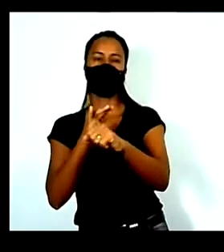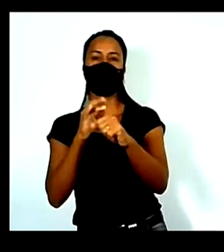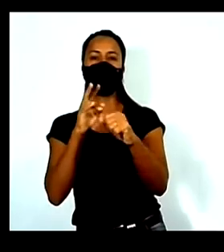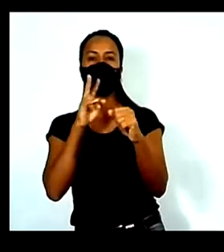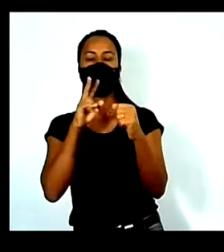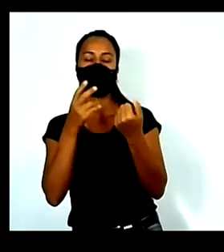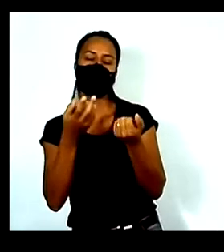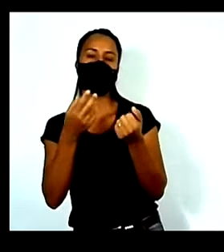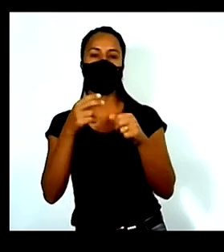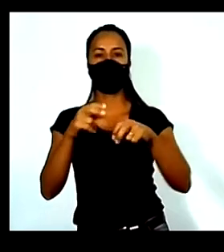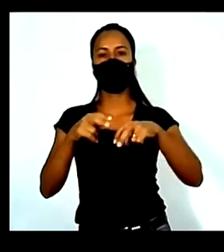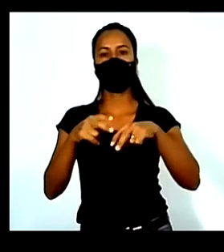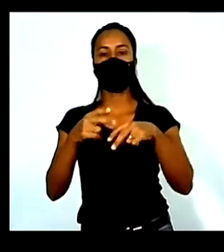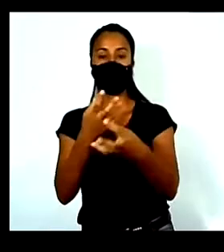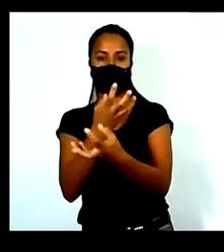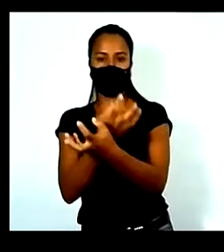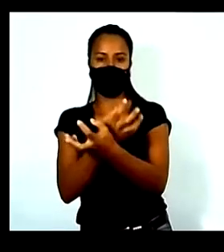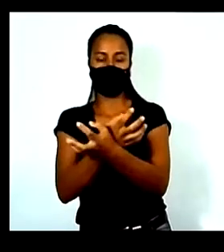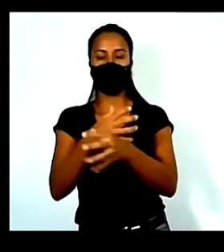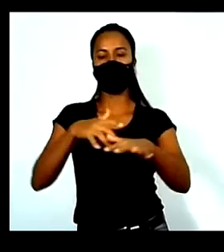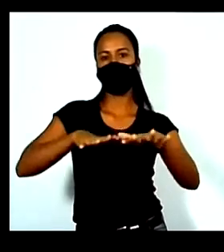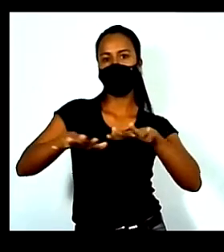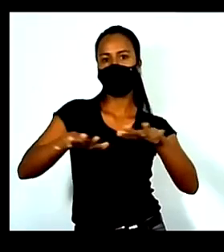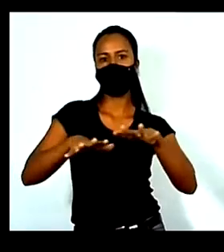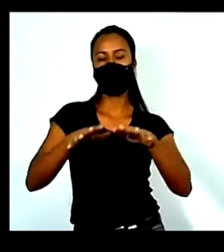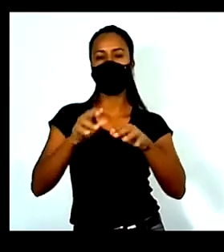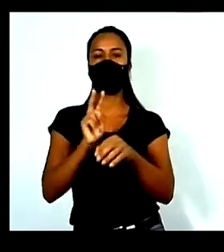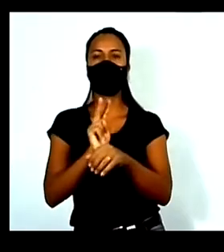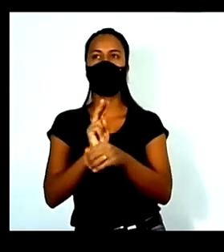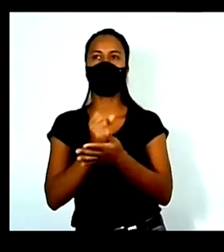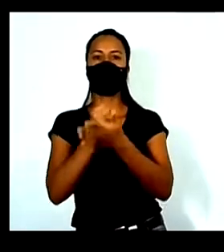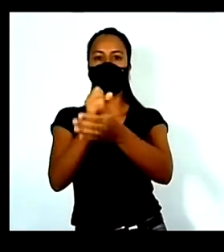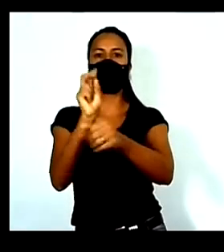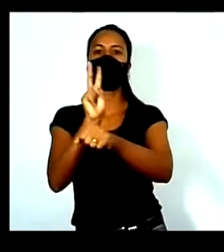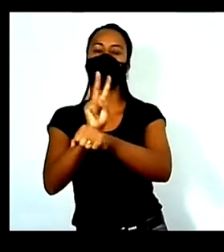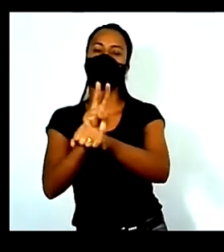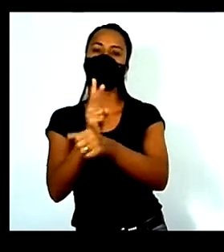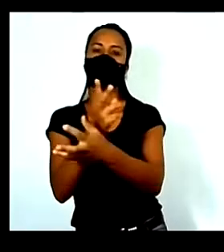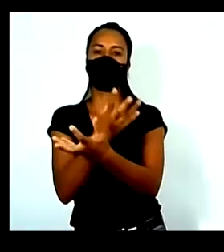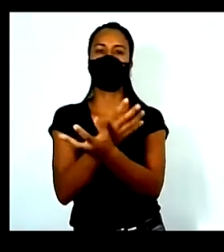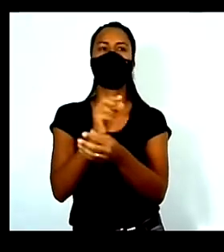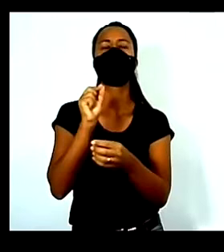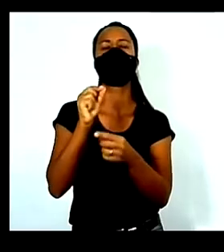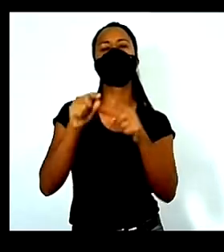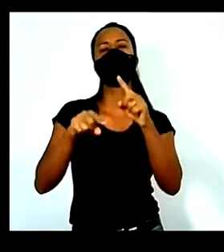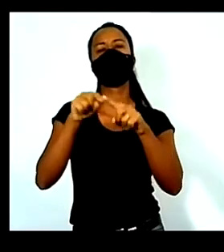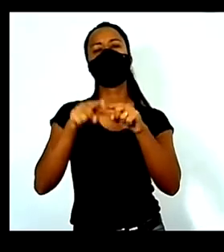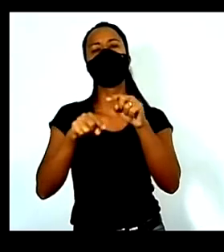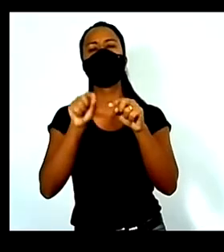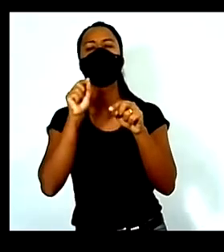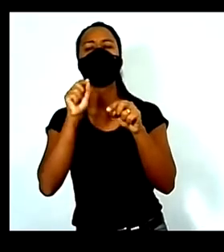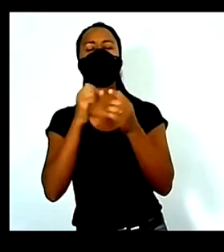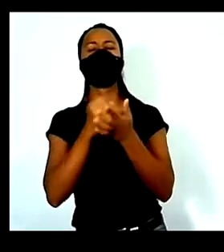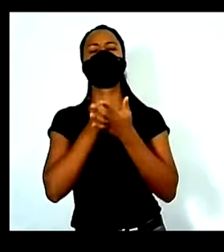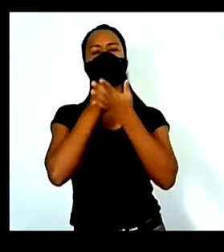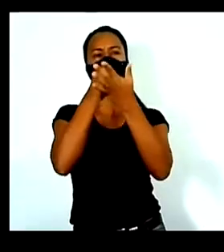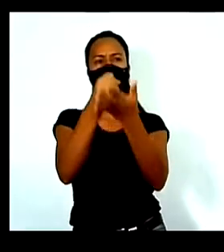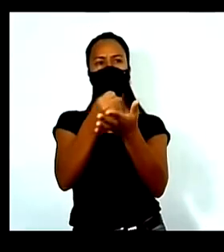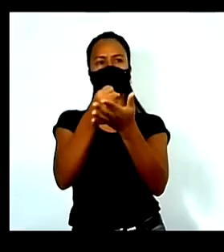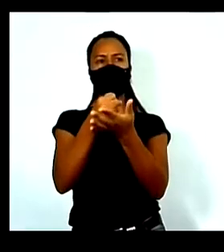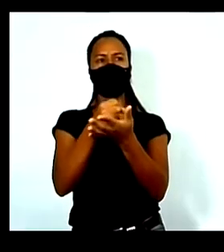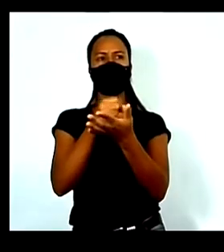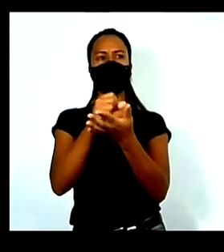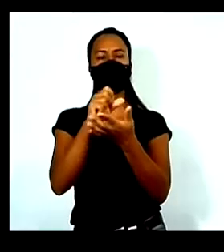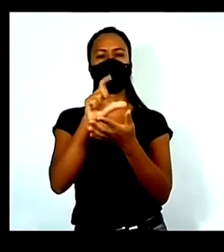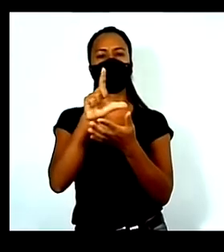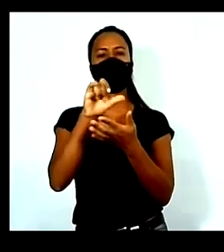na sua movimentação. Então, qual é a substância que ajuda nessa articulação? Ela é chamada de